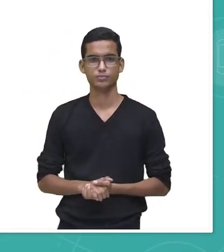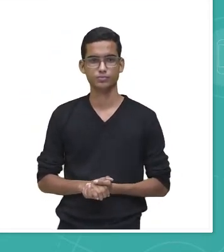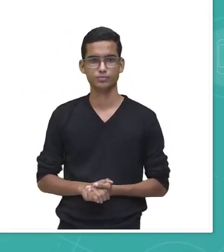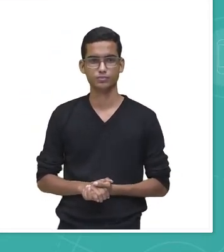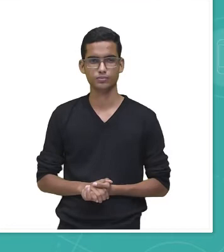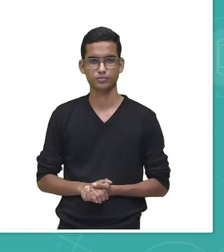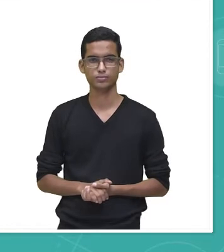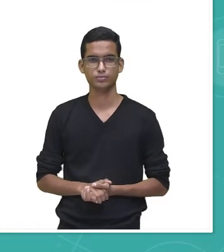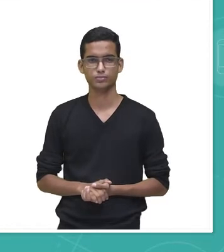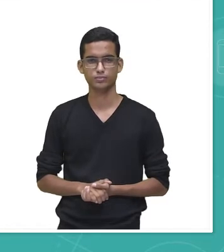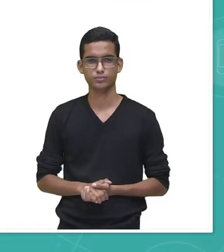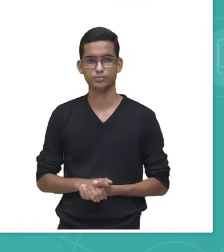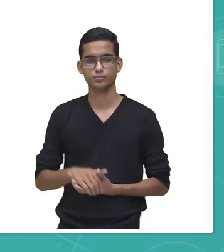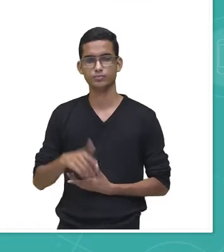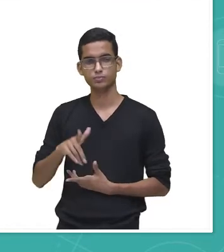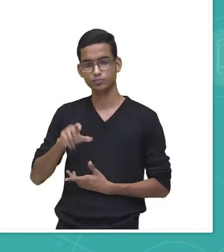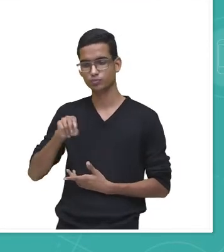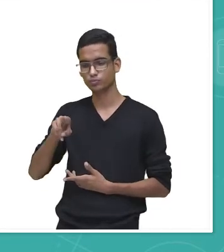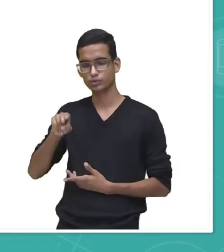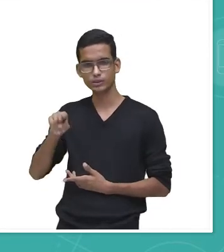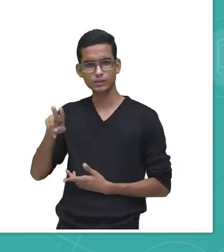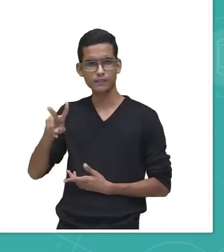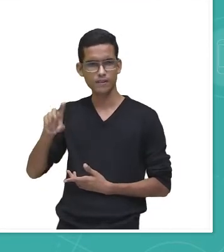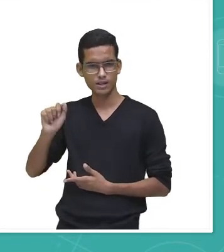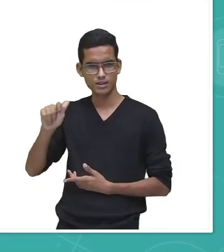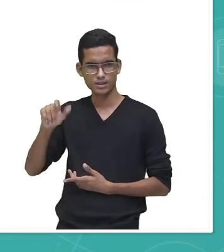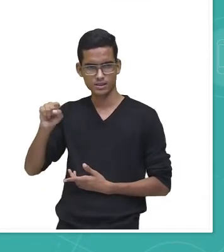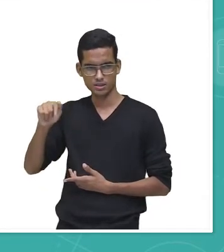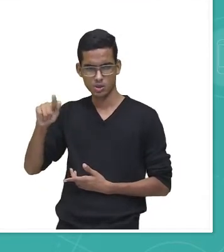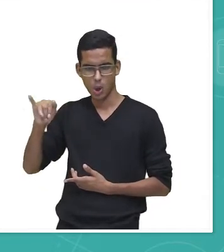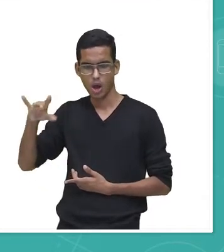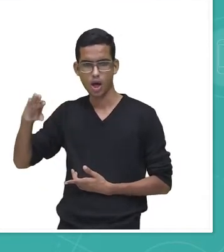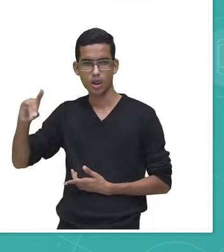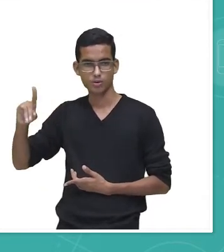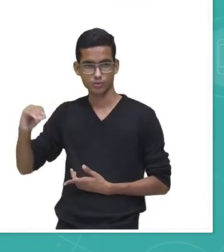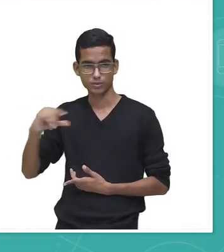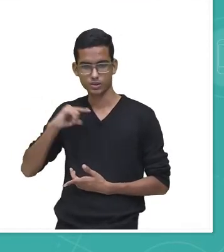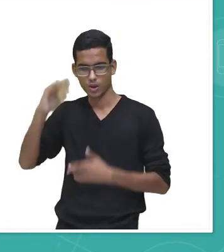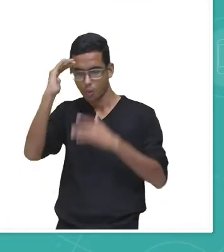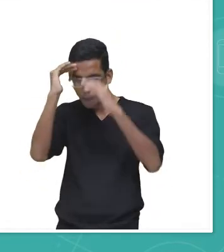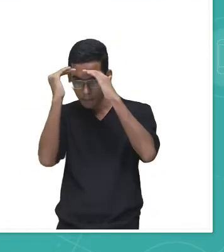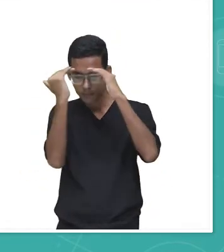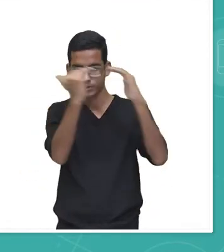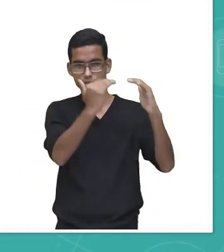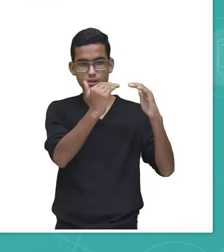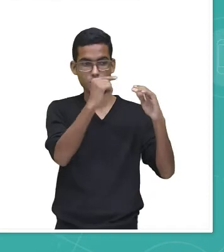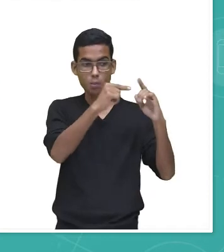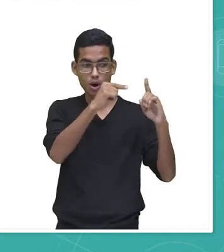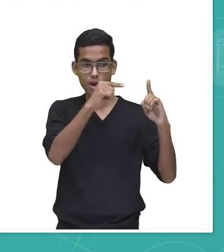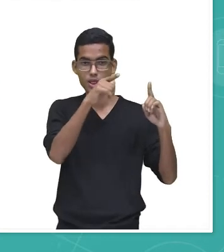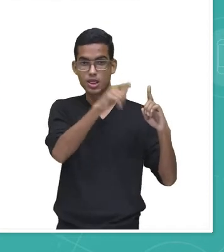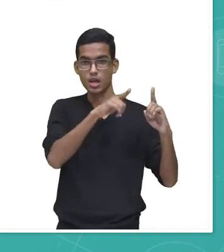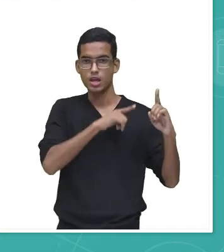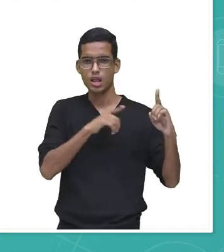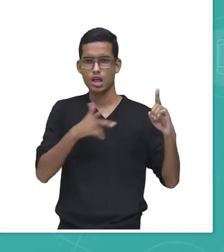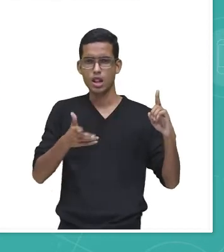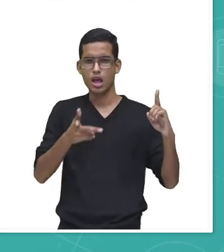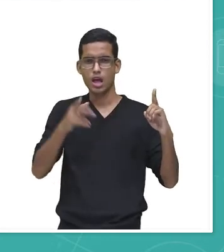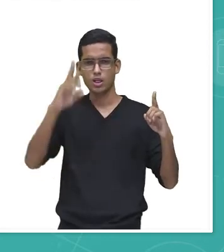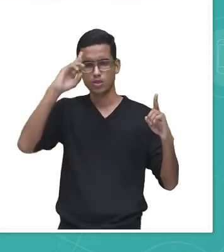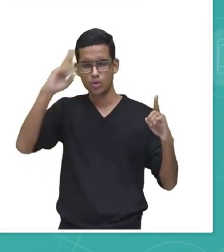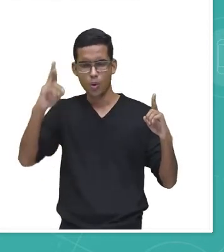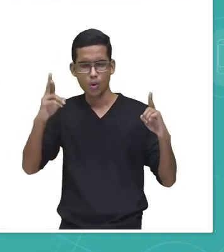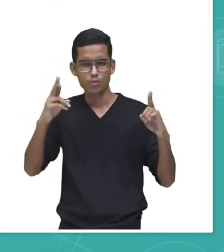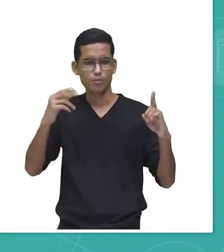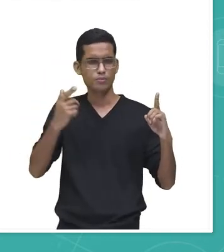mesmo, professor? O vassalo, ele deve ali obediência ao sucerano, que tem mais propriedades de terra. O outro, manso